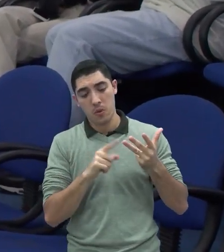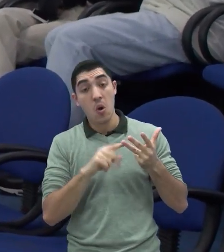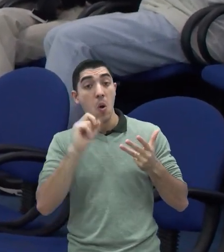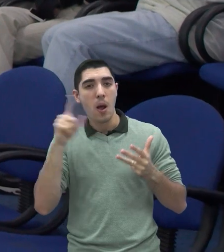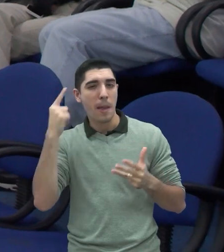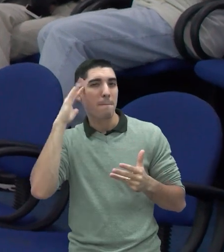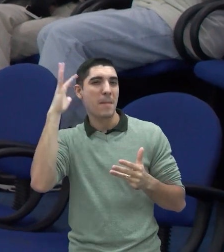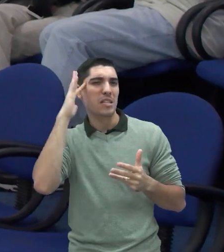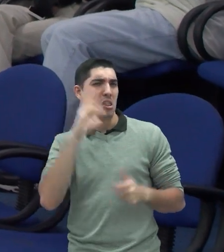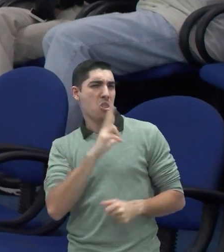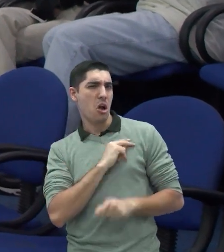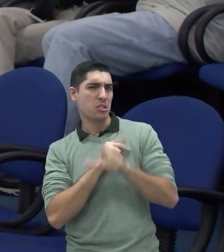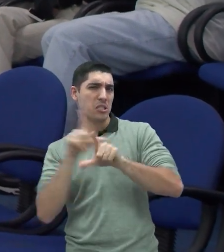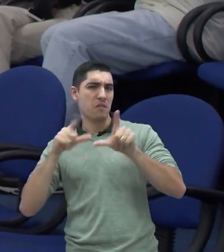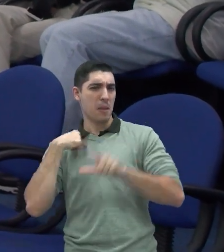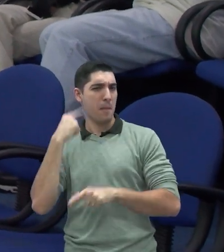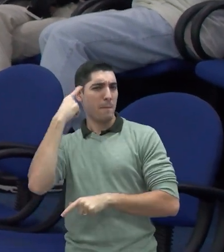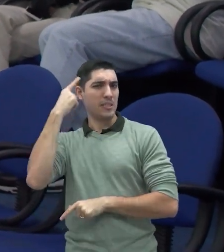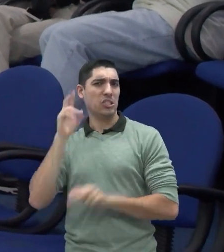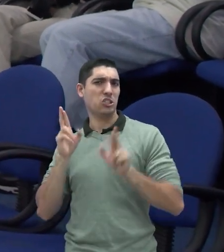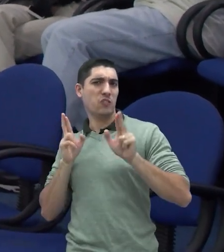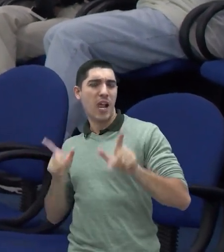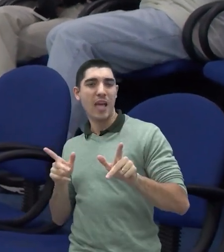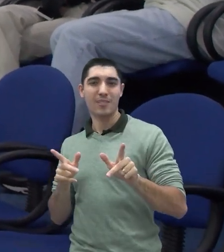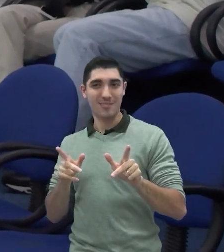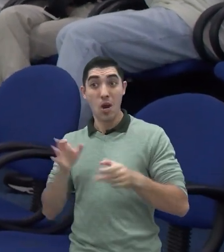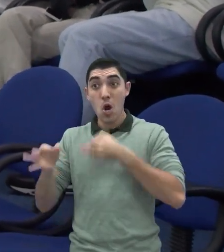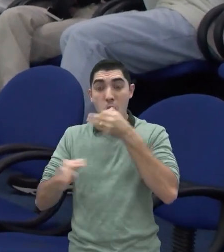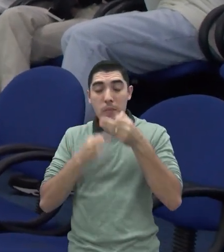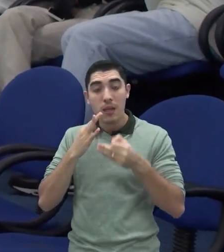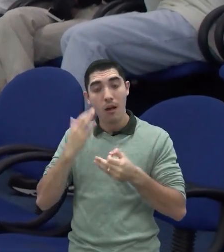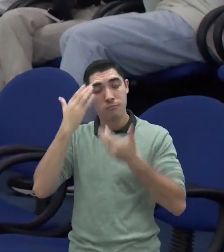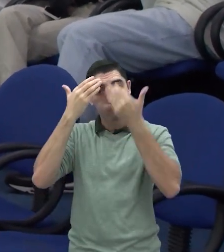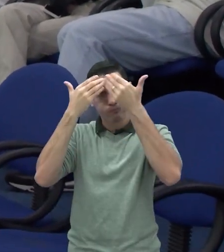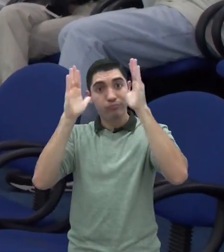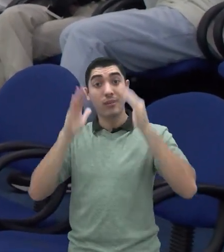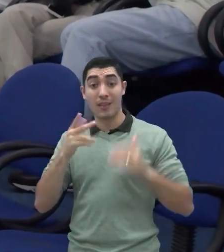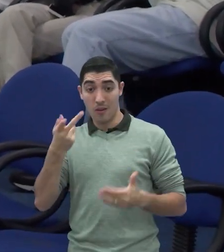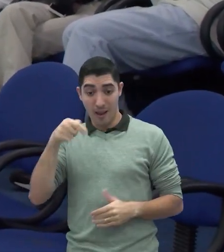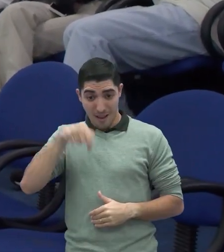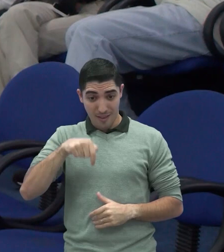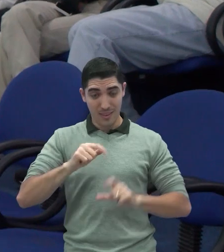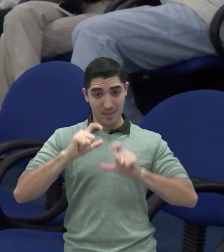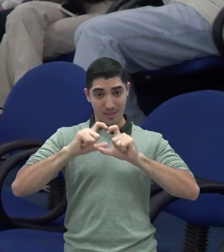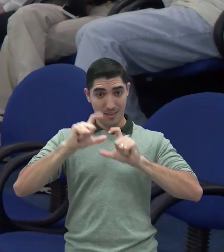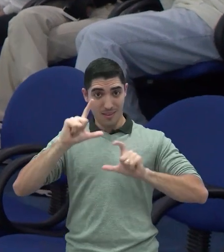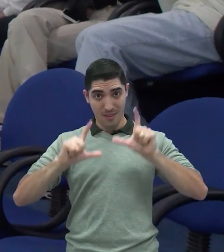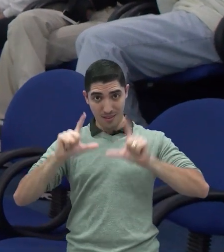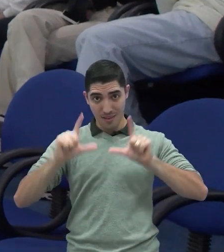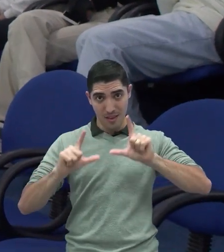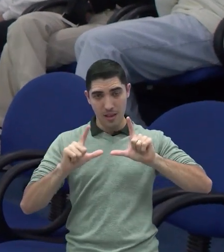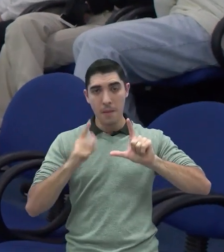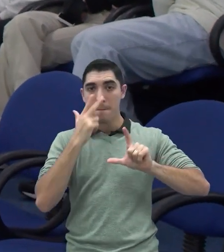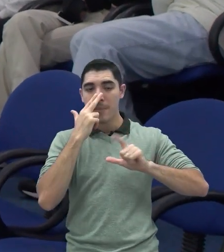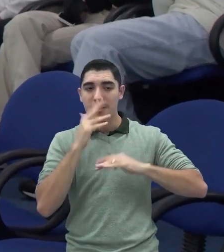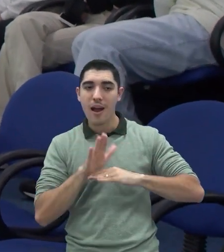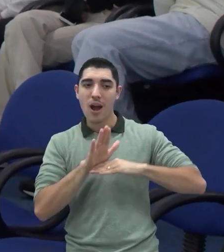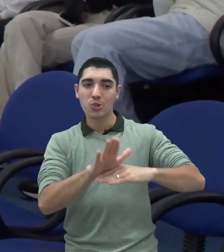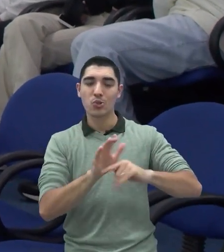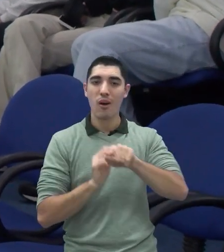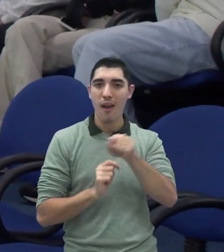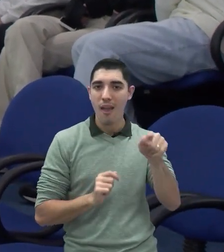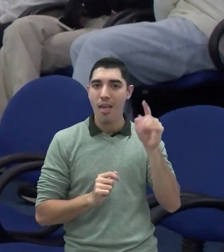ou pensar que não é o que eles achavam. E, ao mesmo tempo, acho que a TV Câmara também